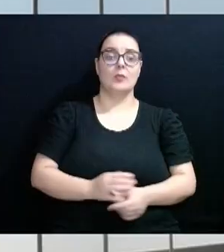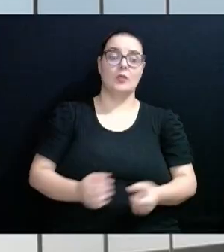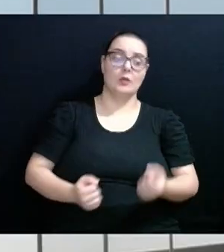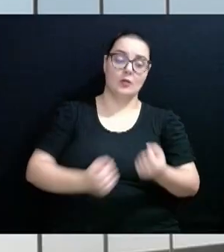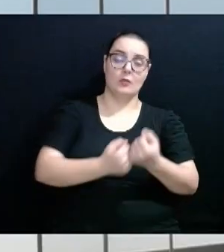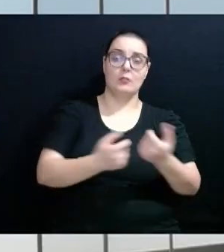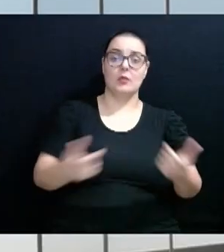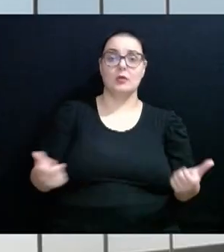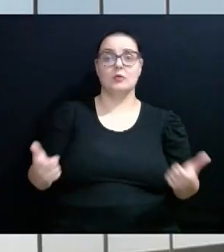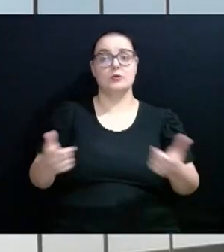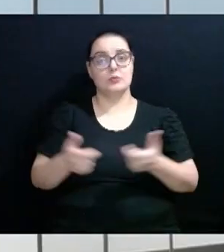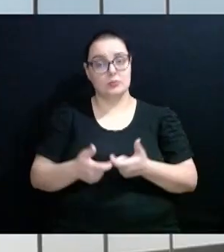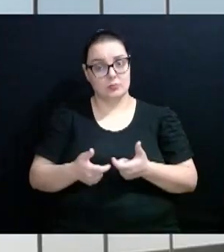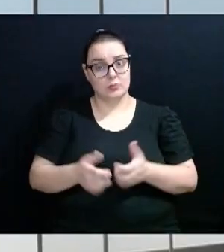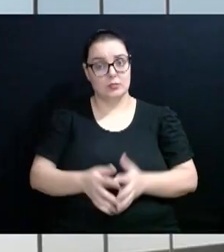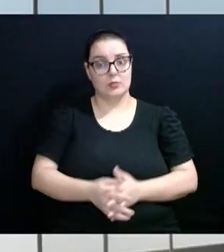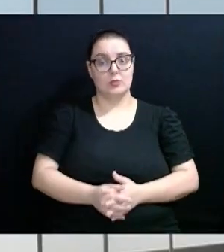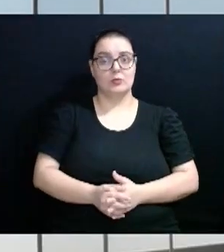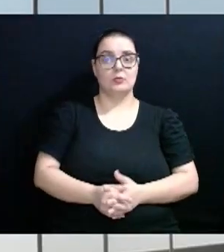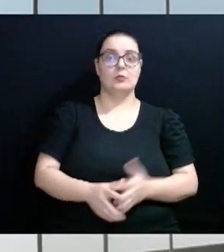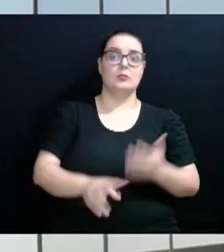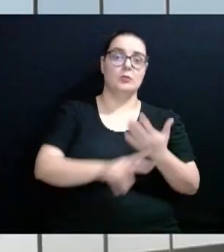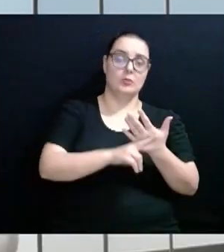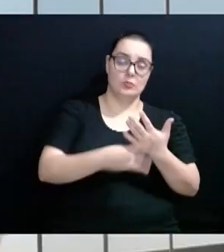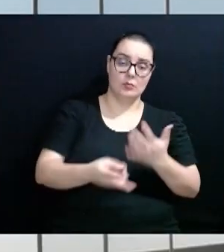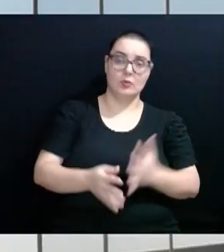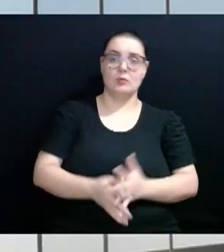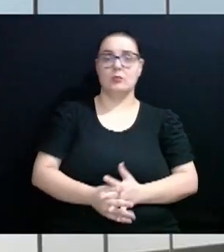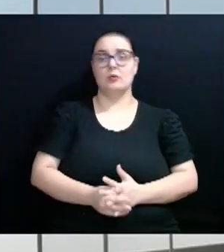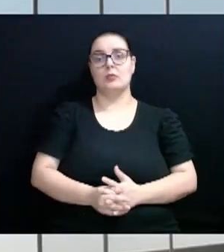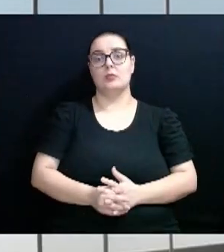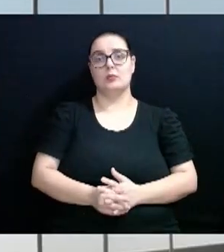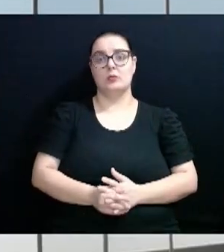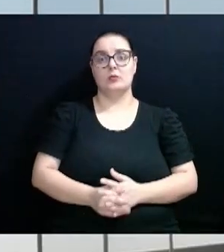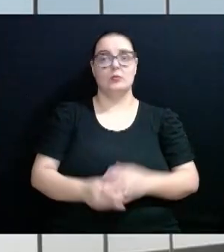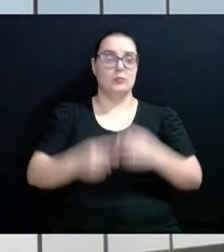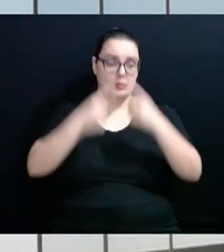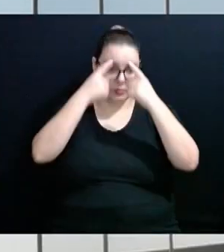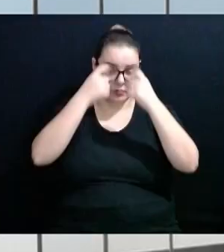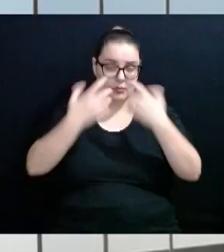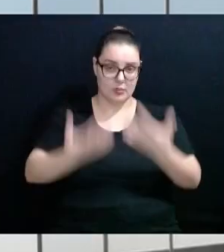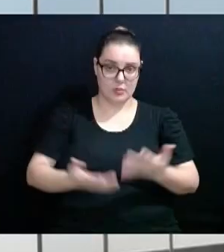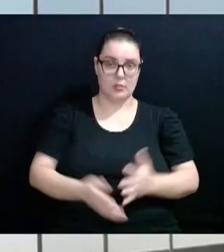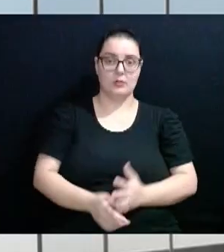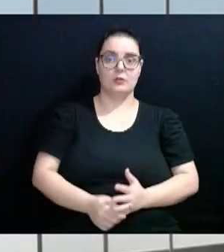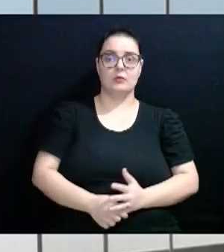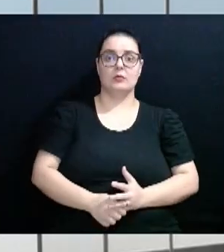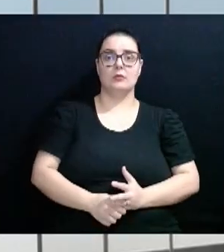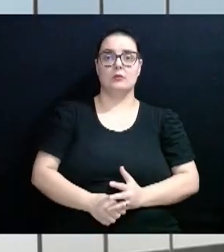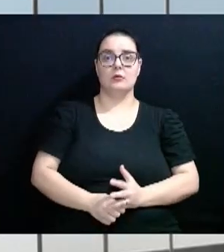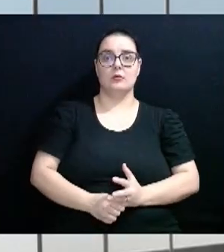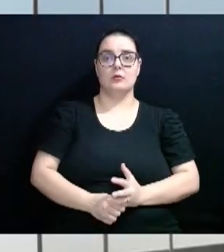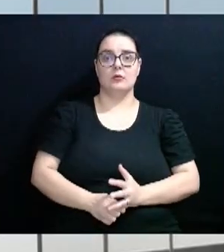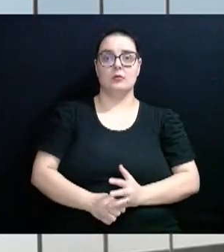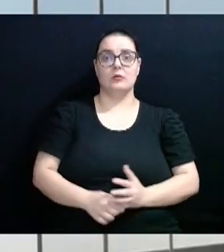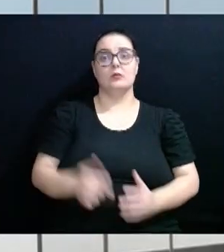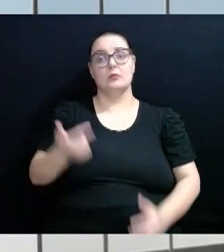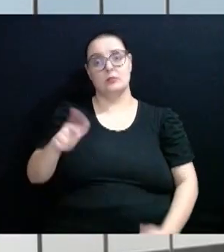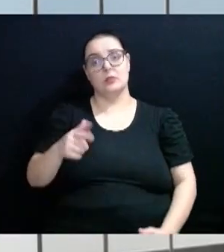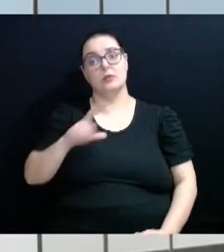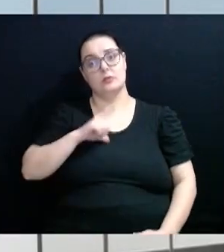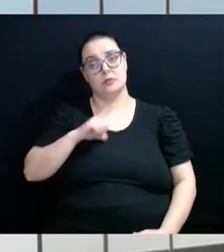minimizar, né, o efeito da agressão. Então, também, mais uma vez, né, eu tenho que